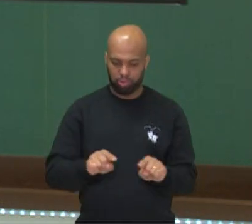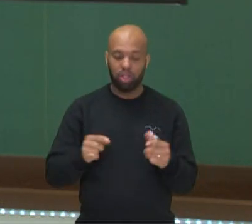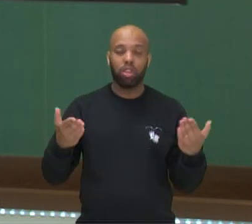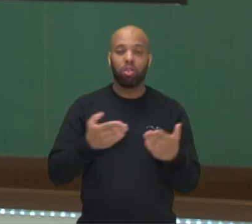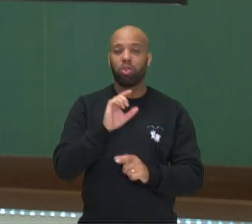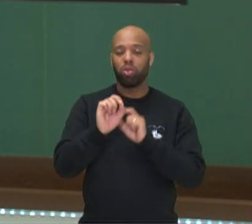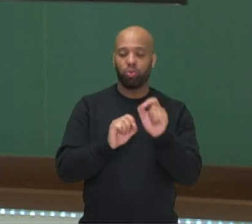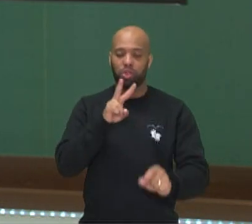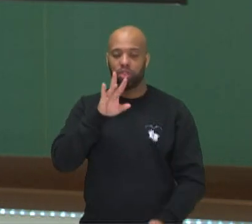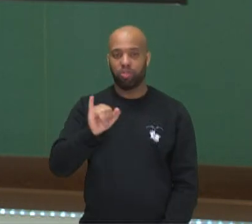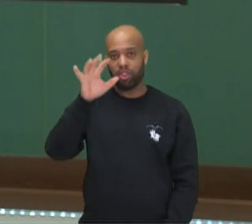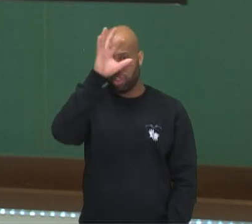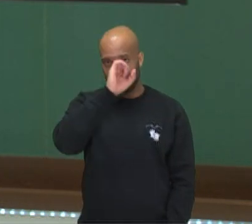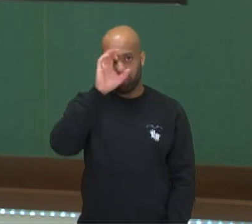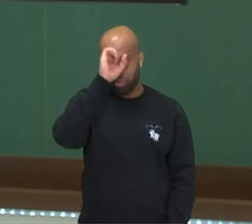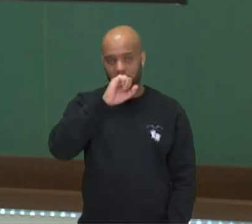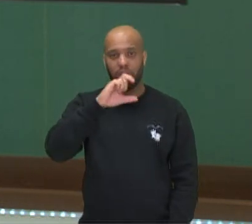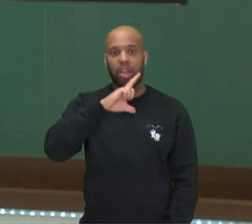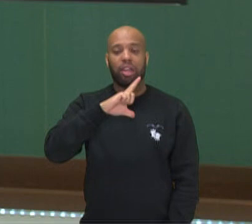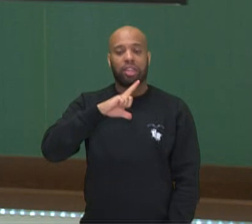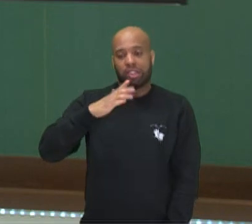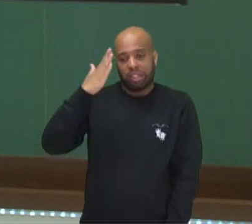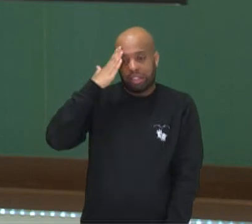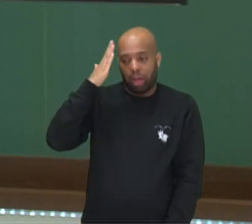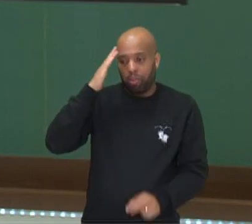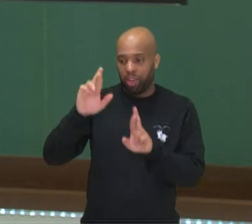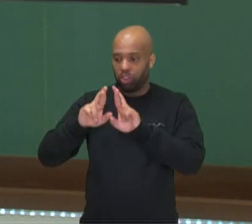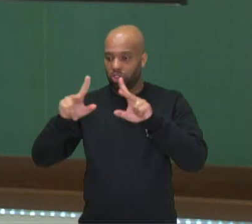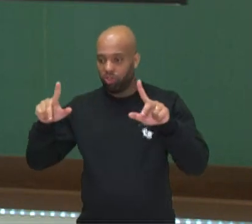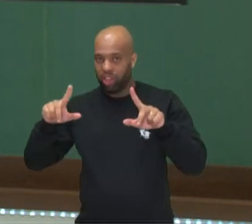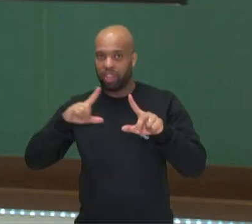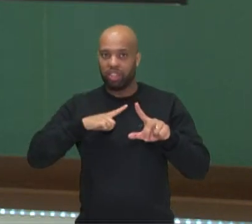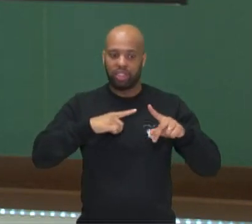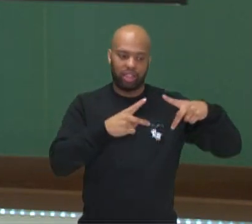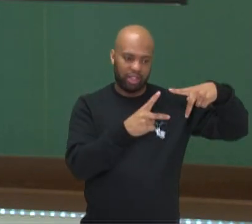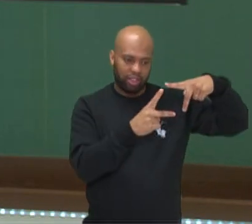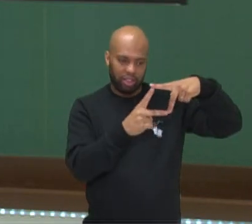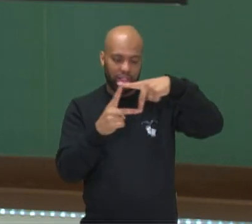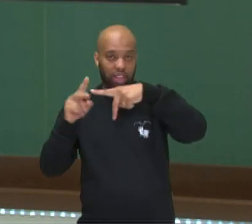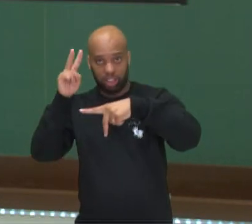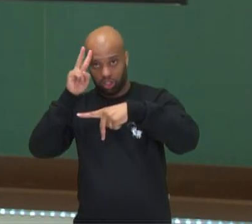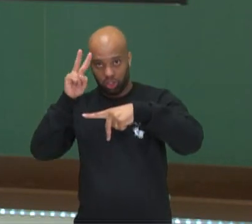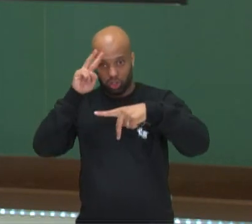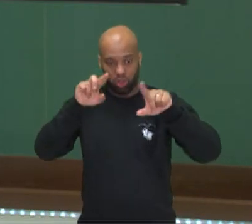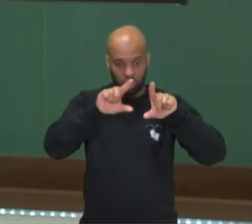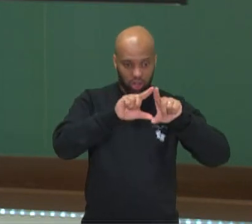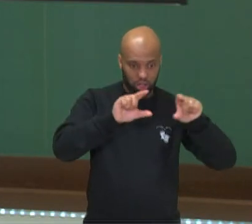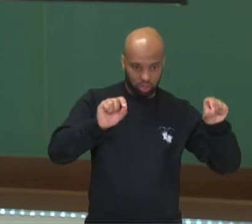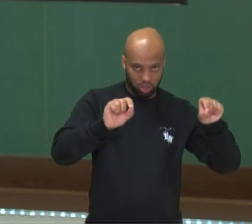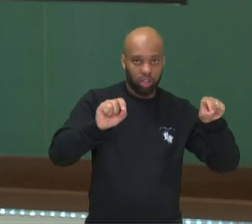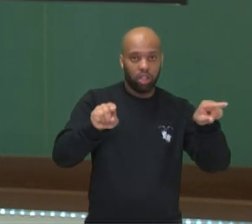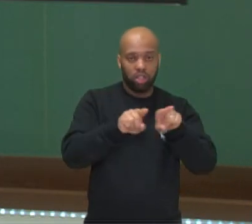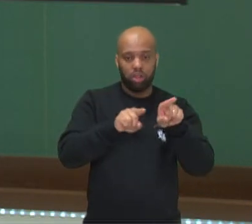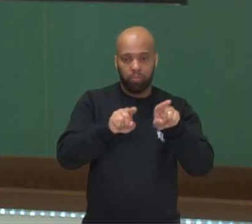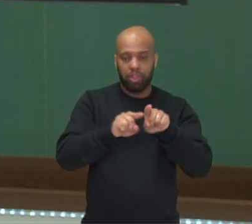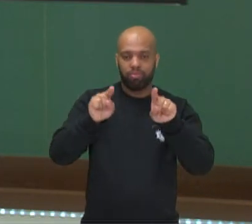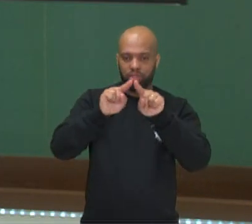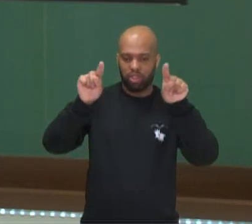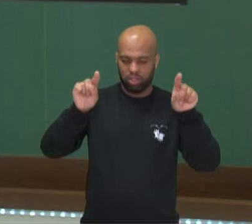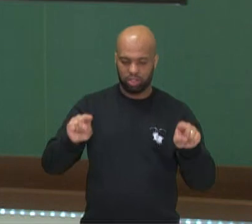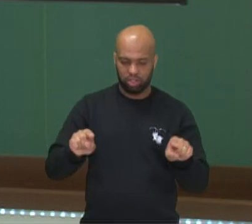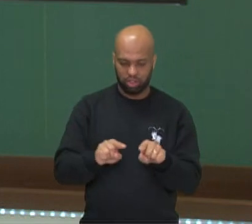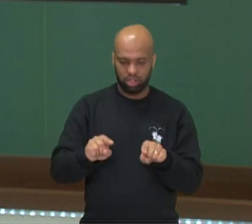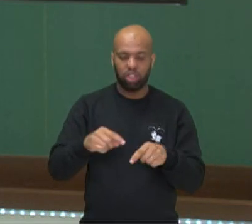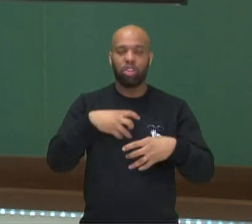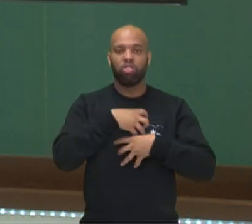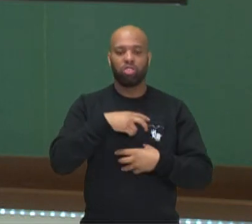a gente aprender a diferenciar história em quadrinhos, de tirinhas e de charges, na medida em que